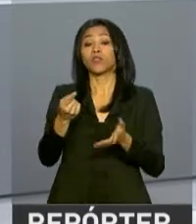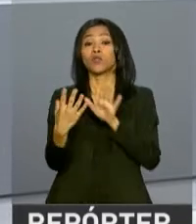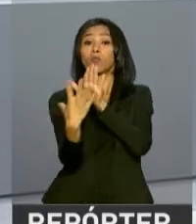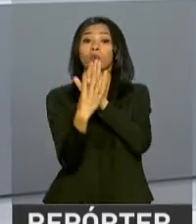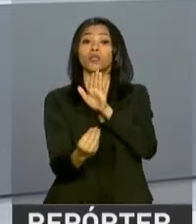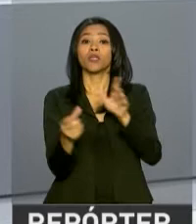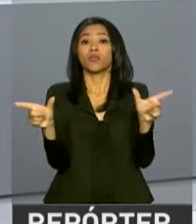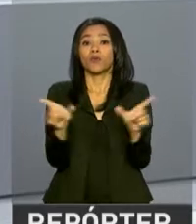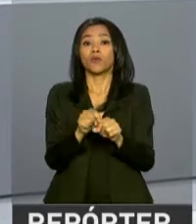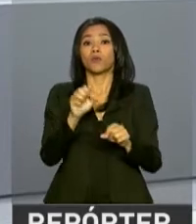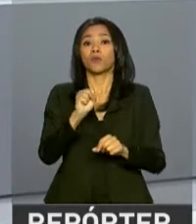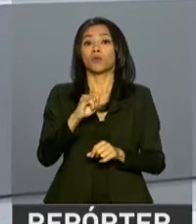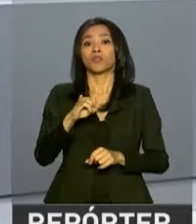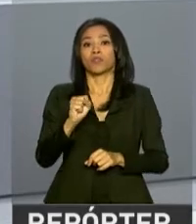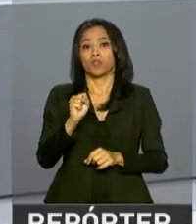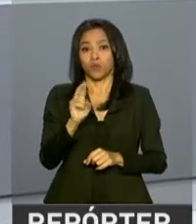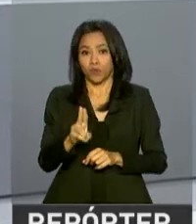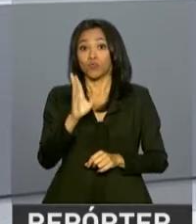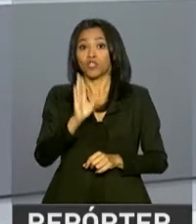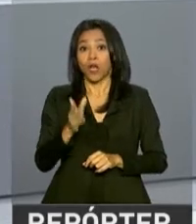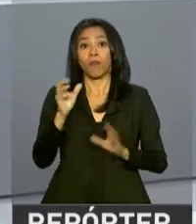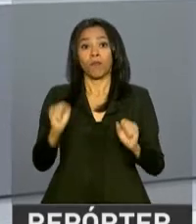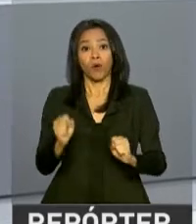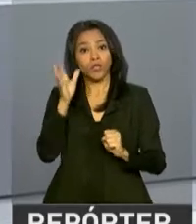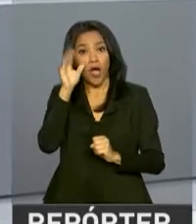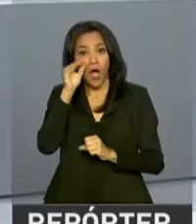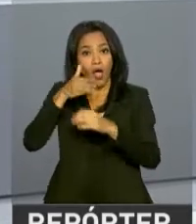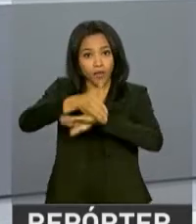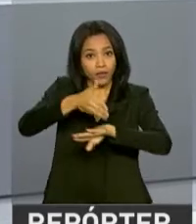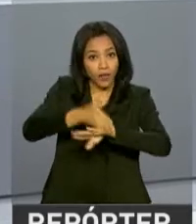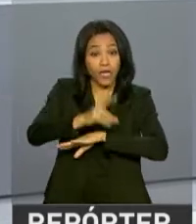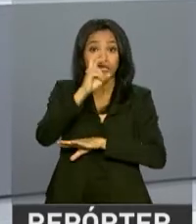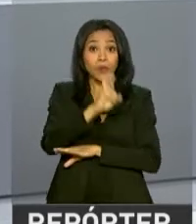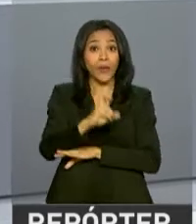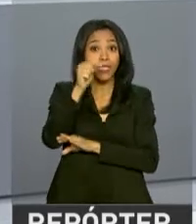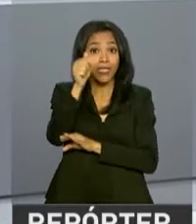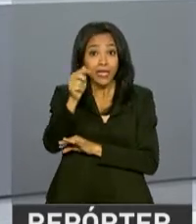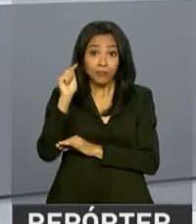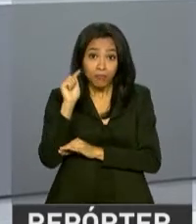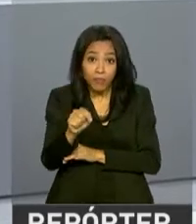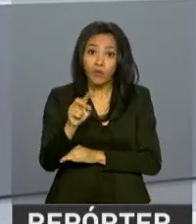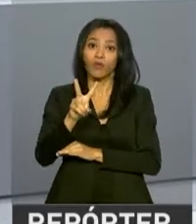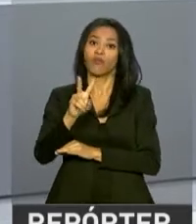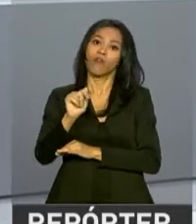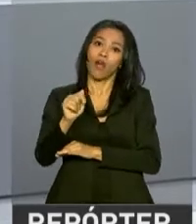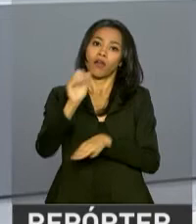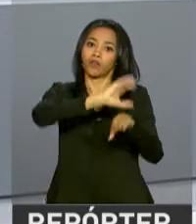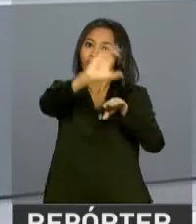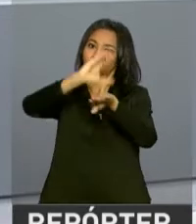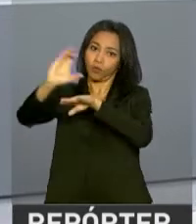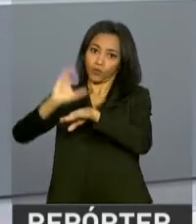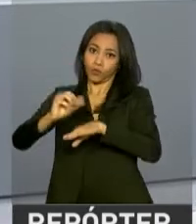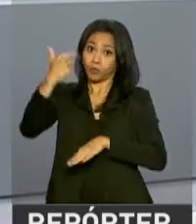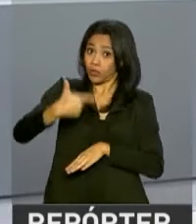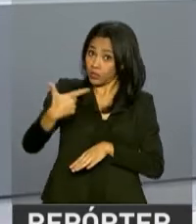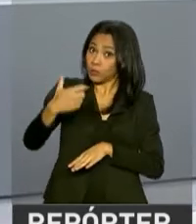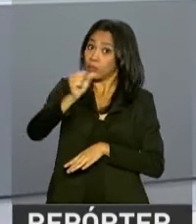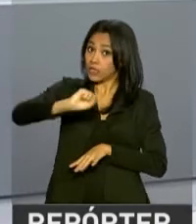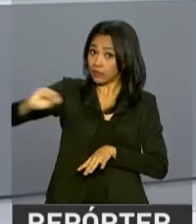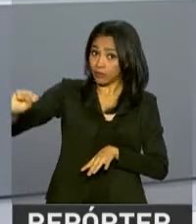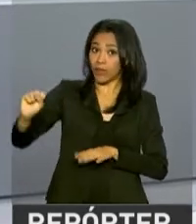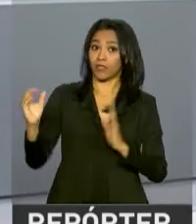já podem conferir a distribuição das 57 mil vagas disponíveis nos cursos para o segundo semestre de